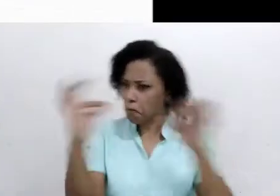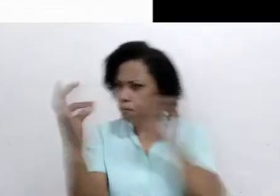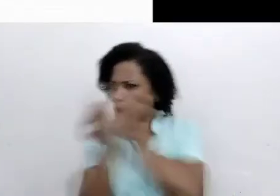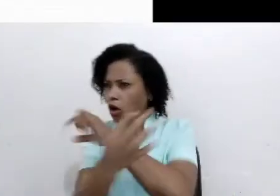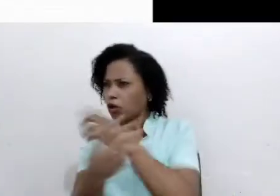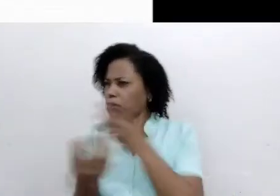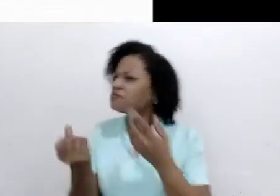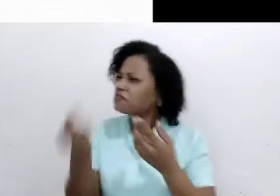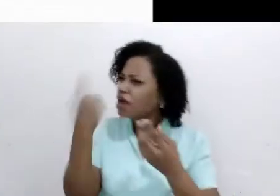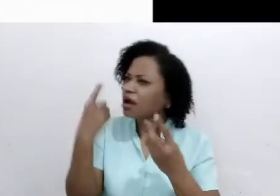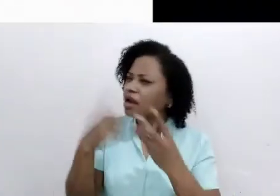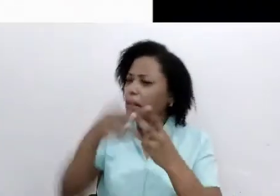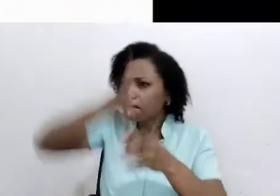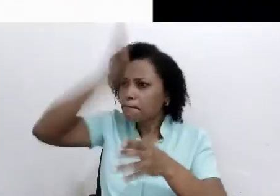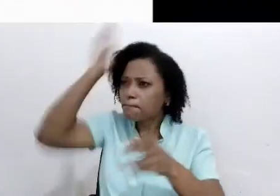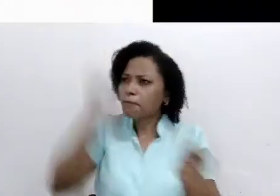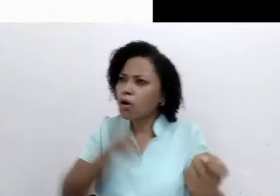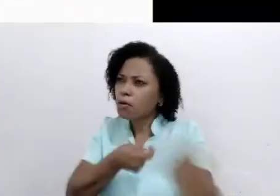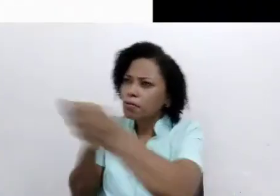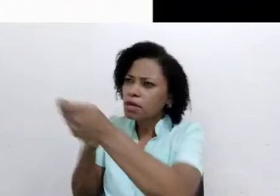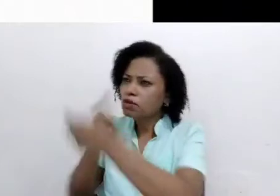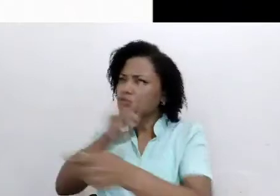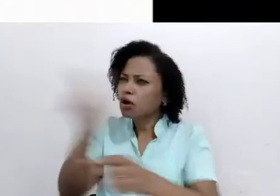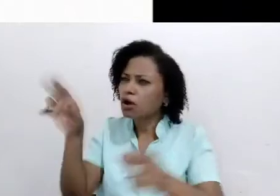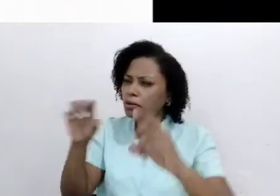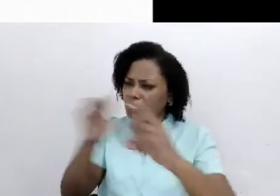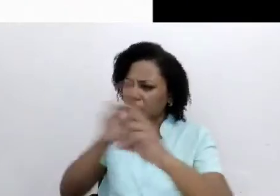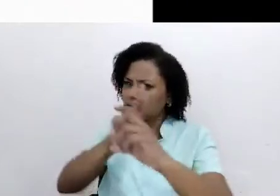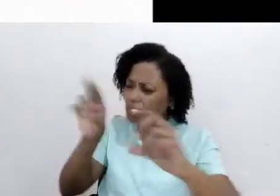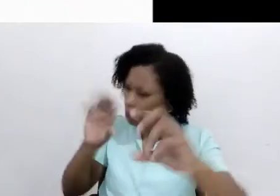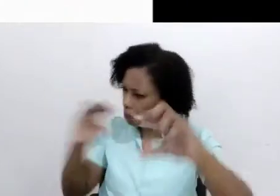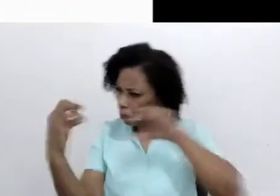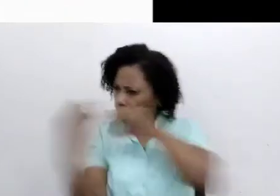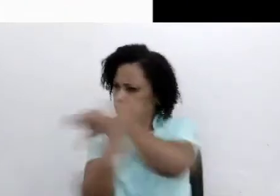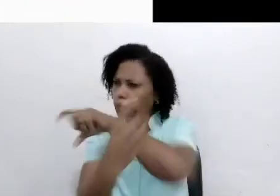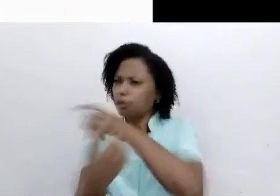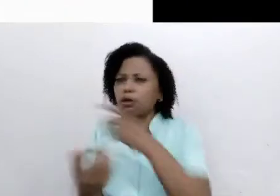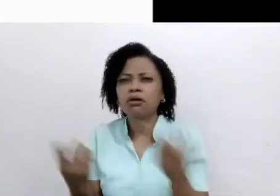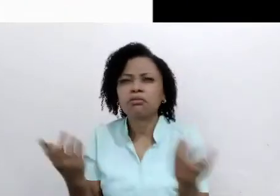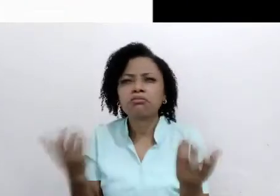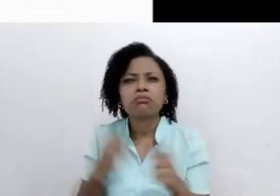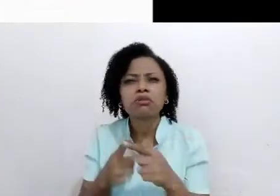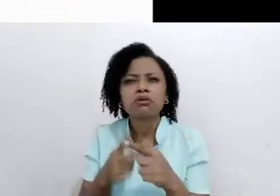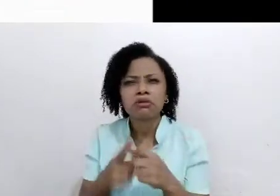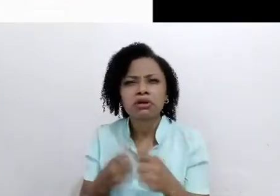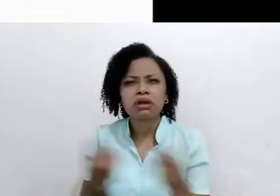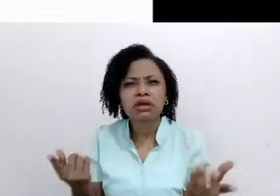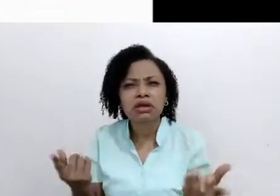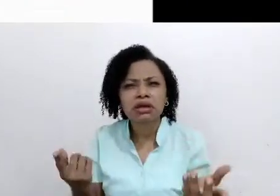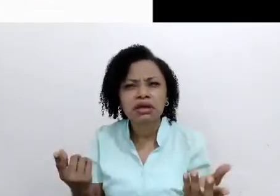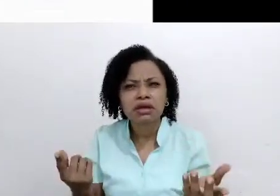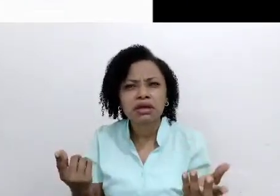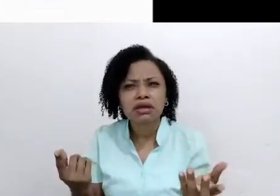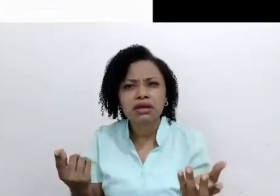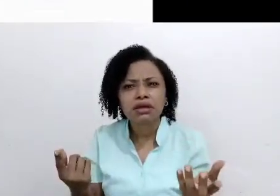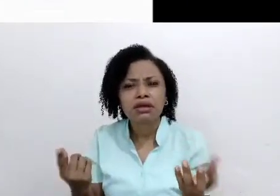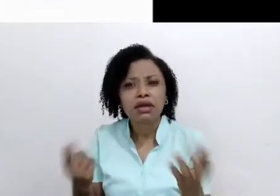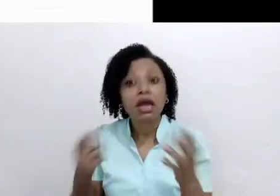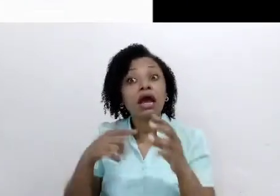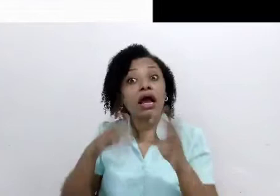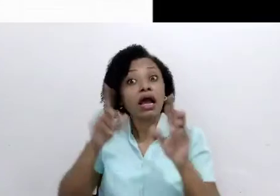carro com ambulância, carro do corpo de bombeiro e o carro da polícia, na frente